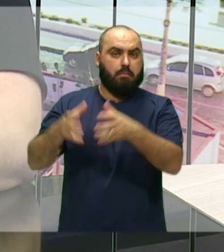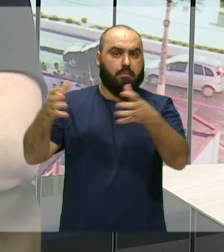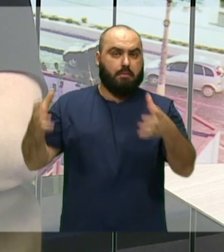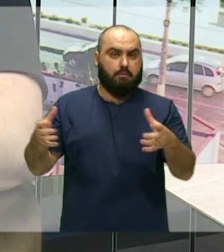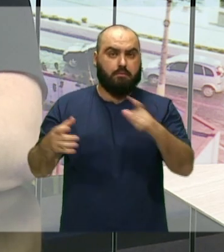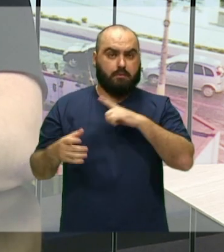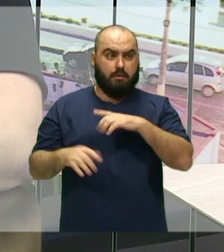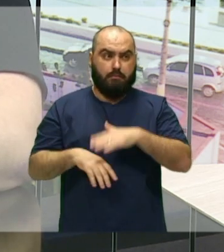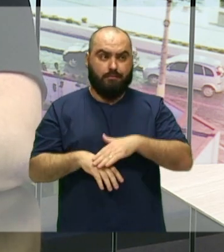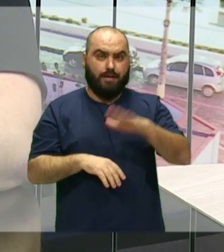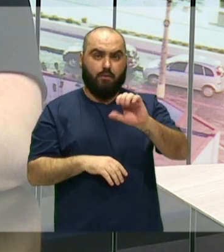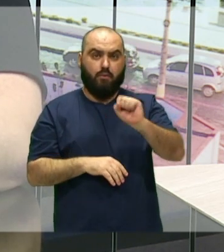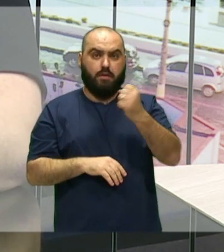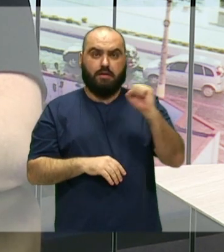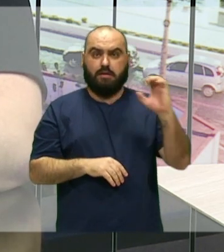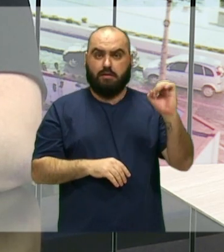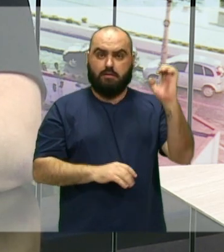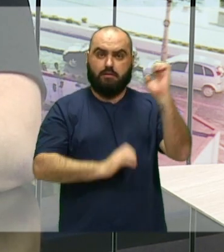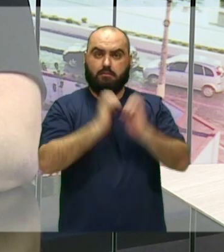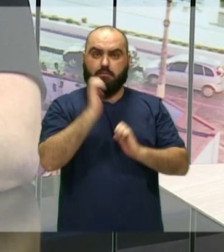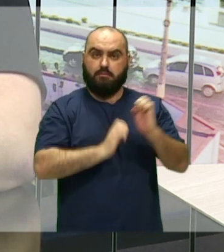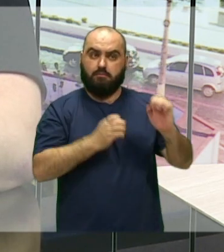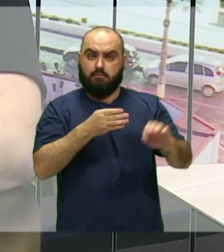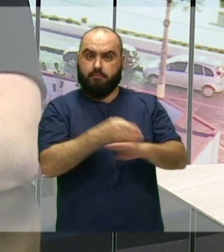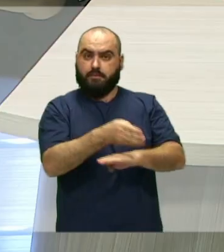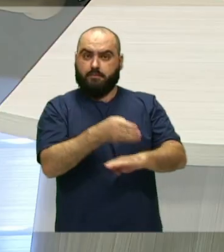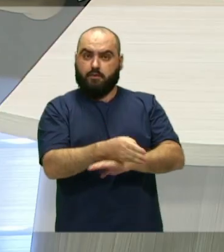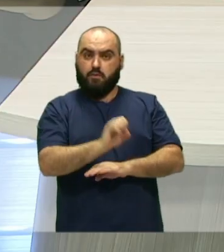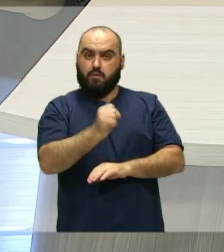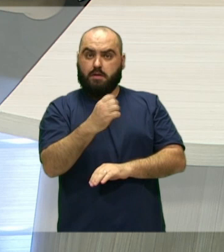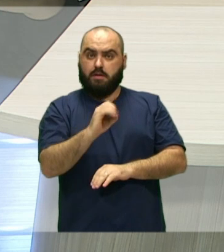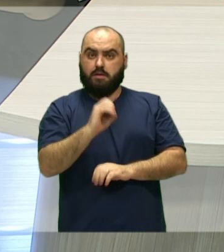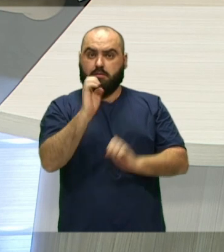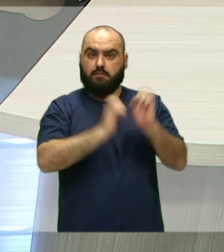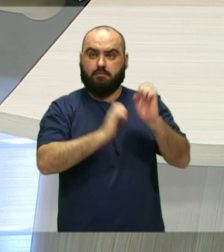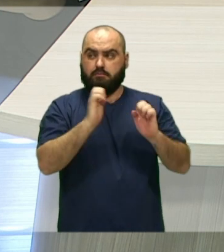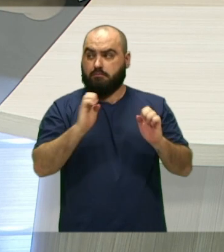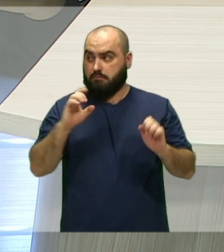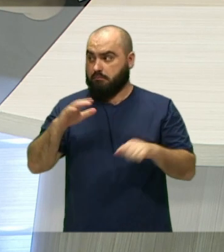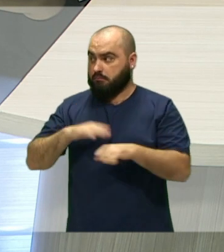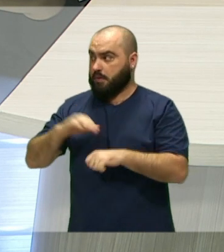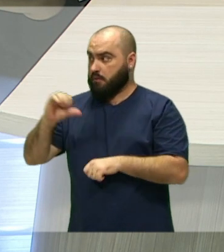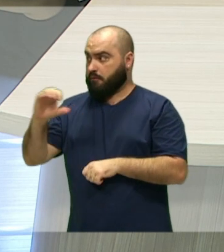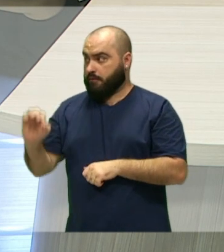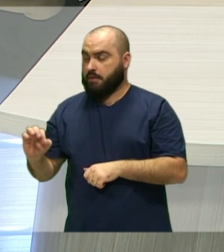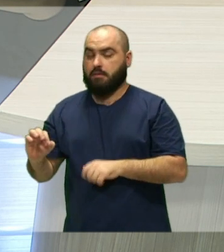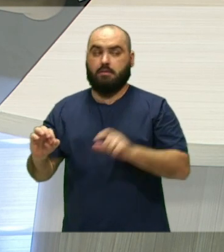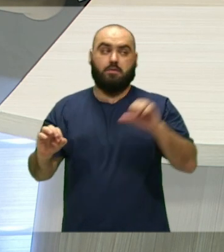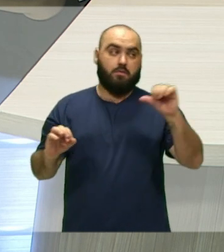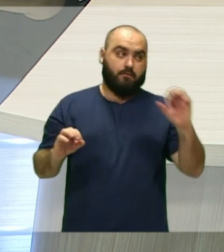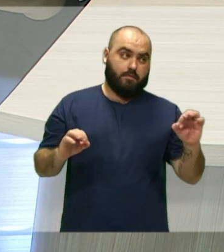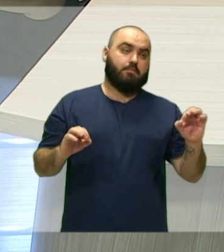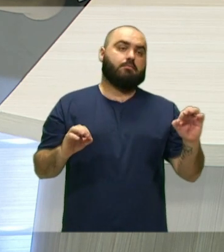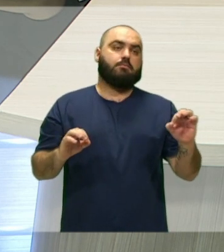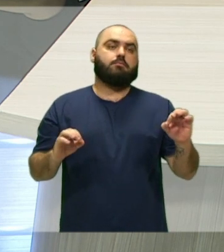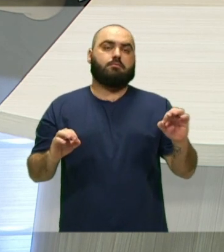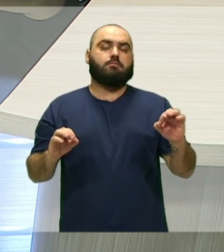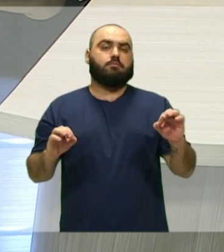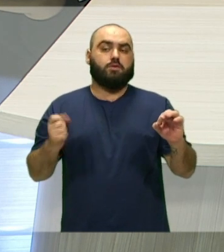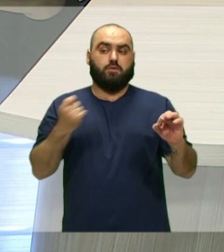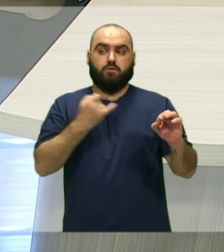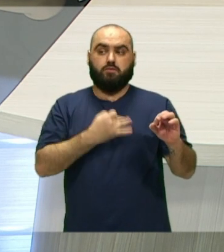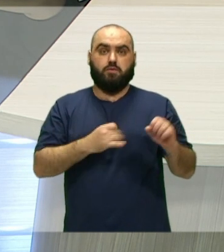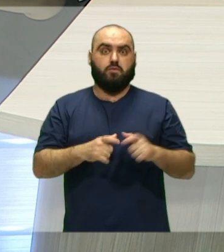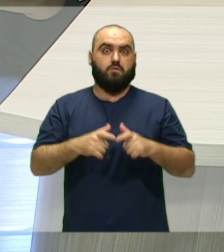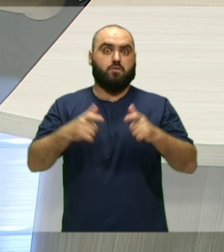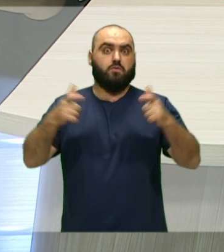de 80 empresas participantes se eu não me engano foi mais de 90 mais de 90 e é um número bem grande assim